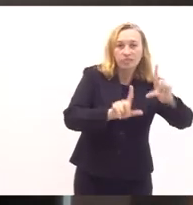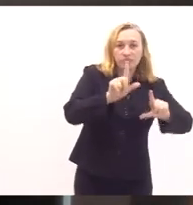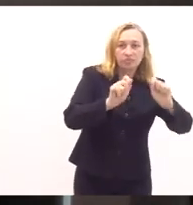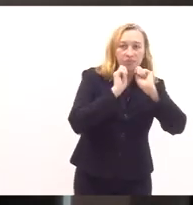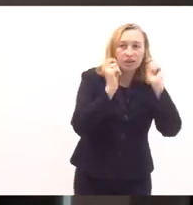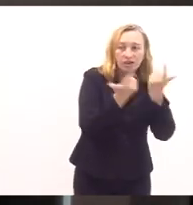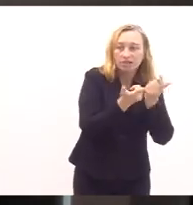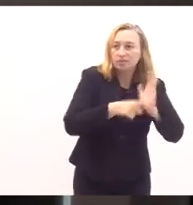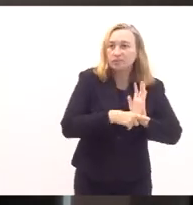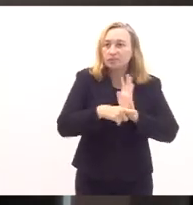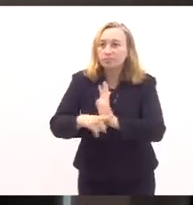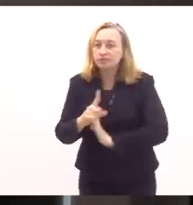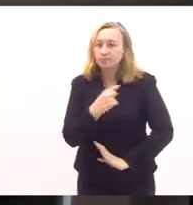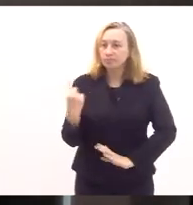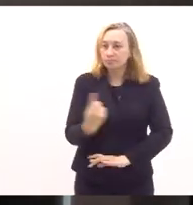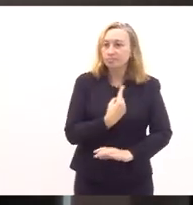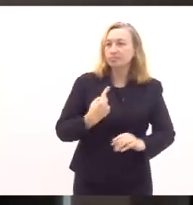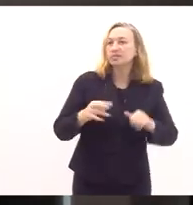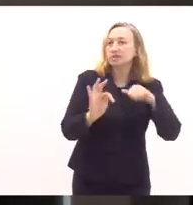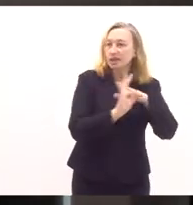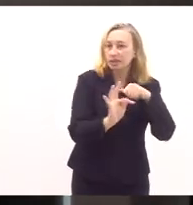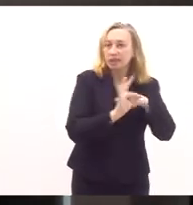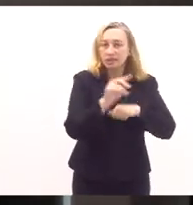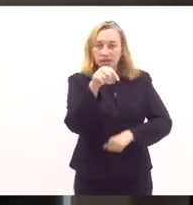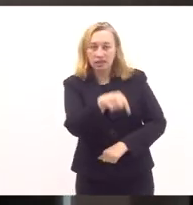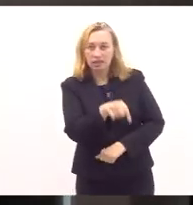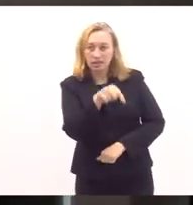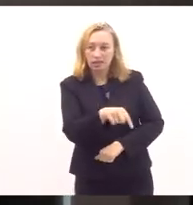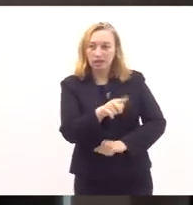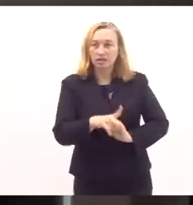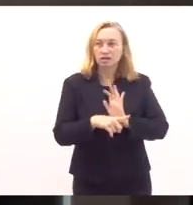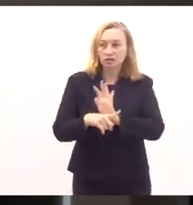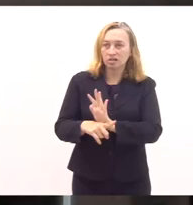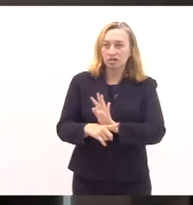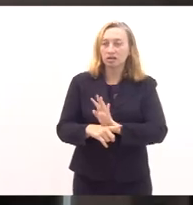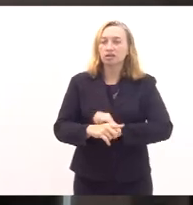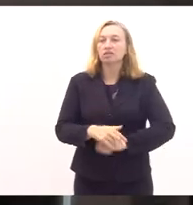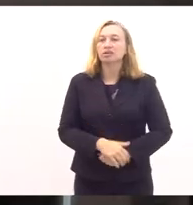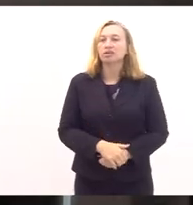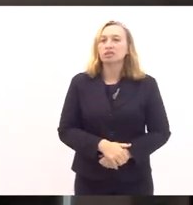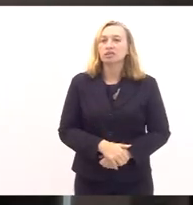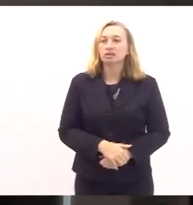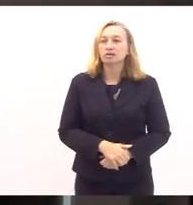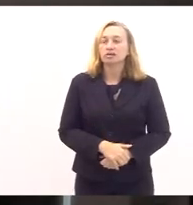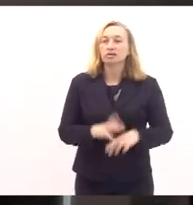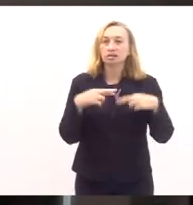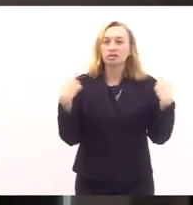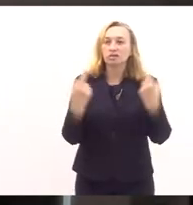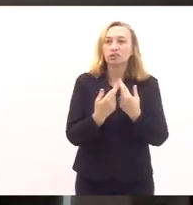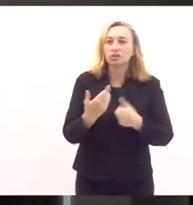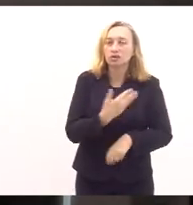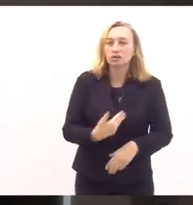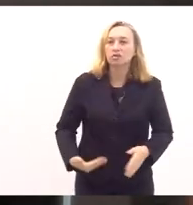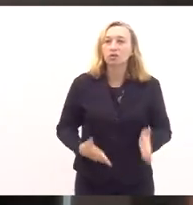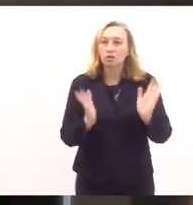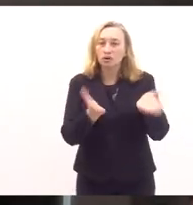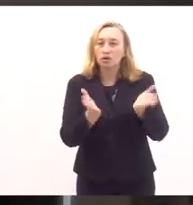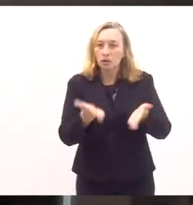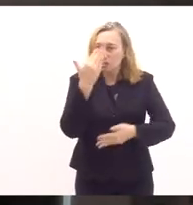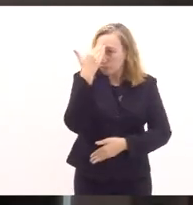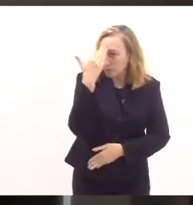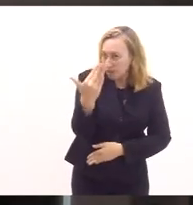que ajudaram a gente, da técnica aqui, que ajudaram a gente a tocar essa audiência hoje. Obrigada,